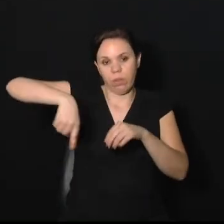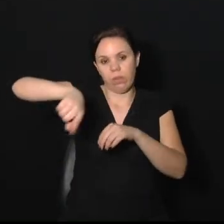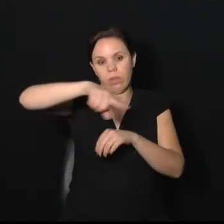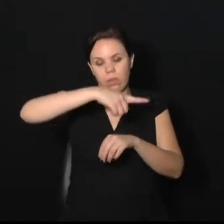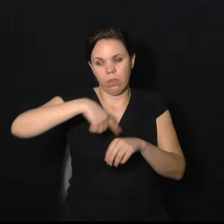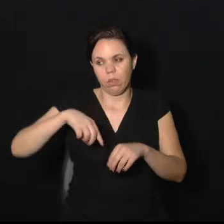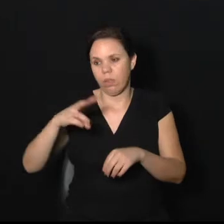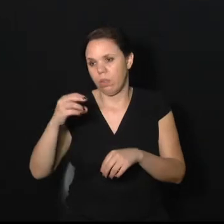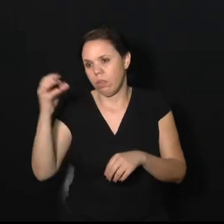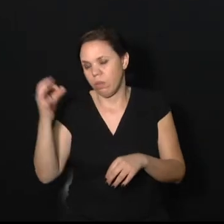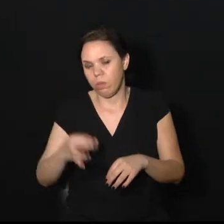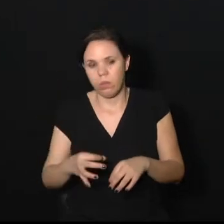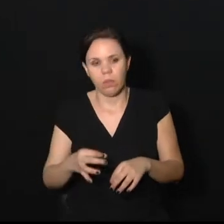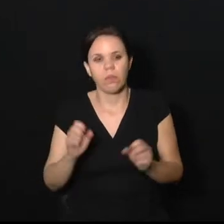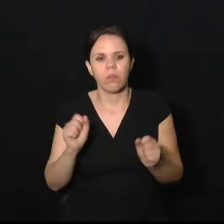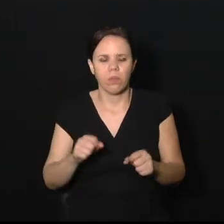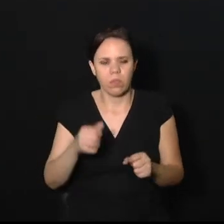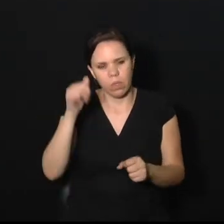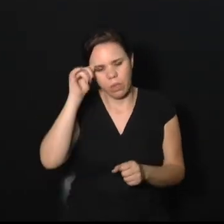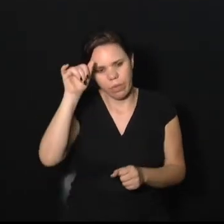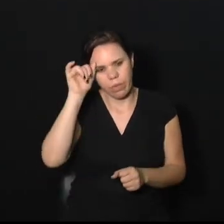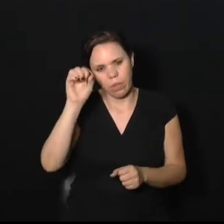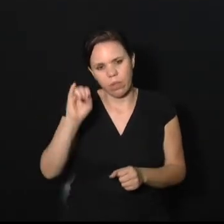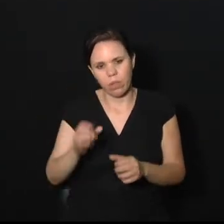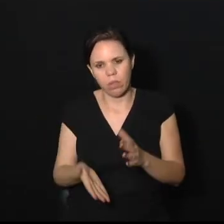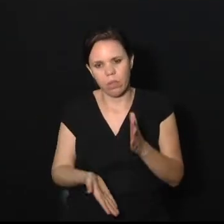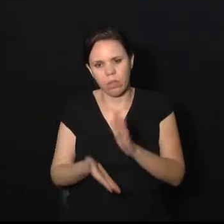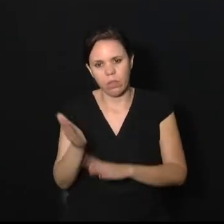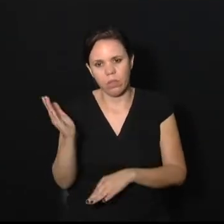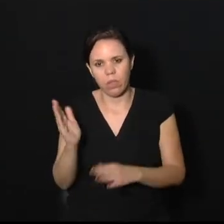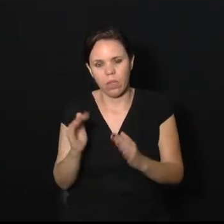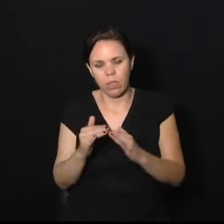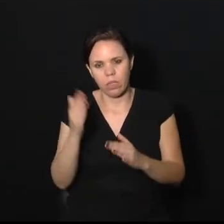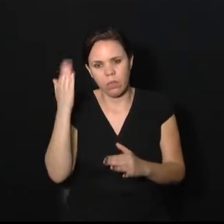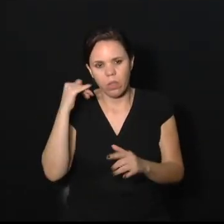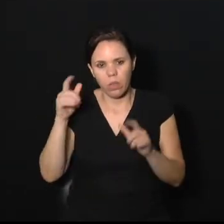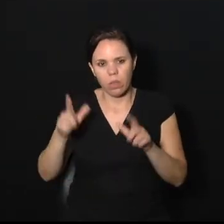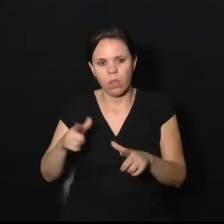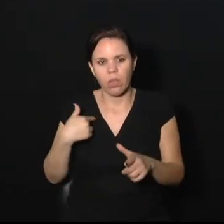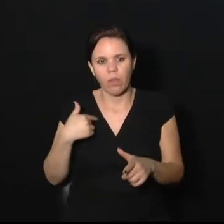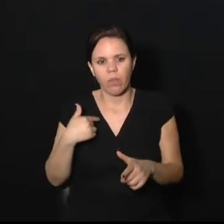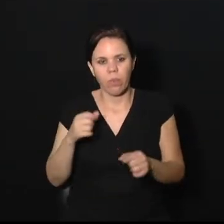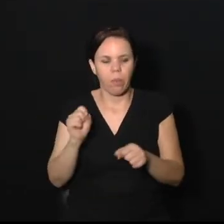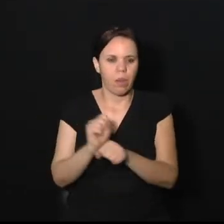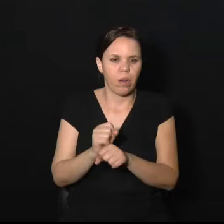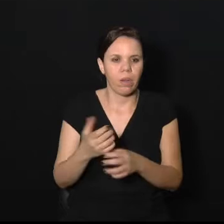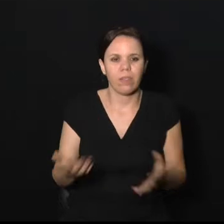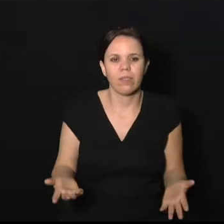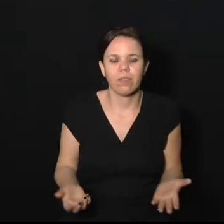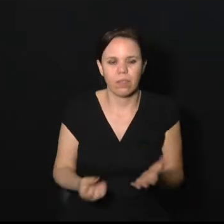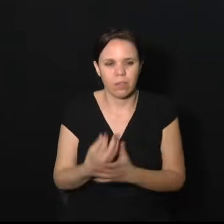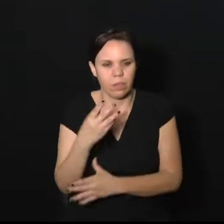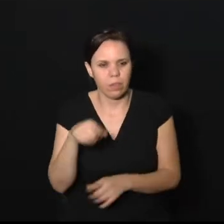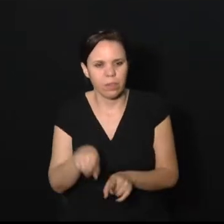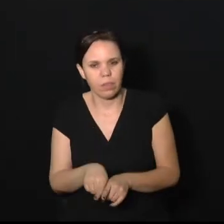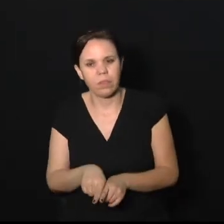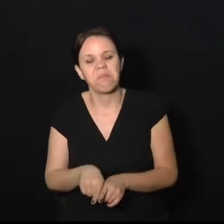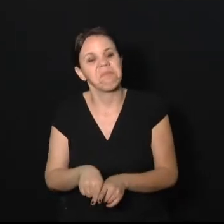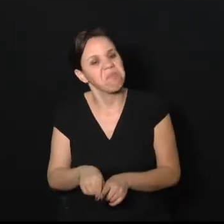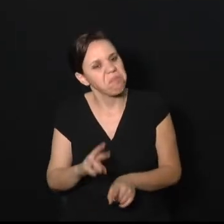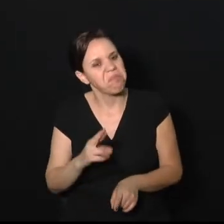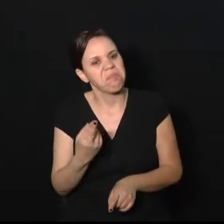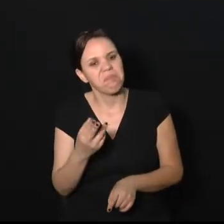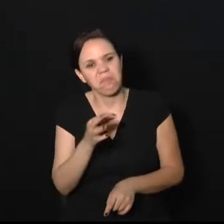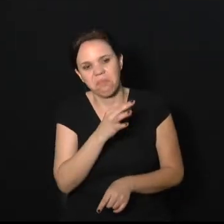40% desse trânsito poderia ser evitado se eu saísse de casa já sabendo onde que eu vou parar. E aí foi criado, então, vamos resolver esse